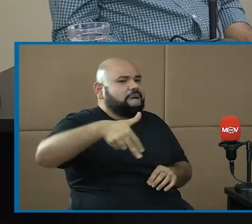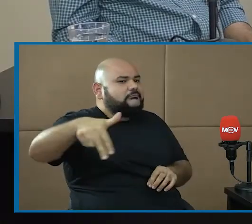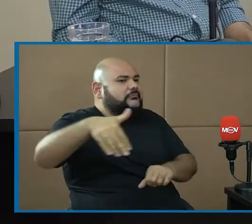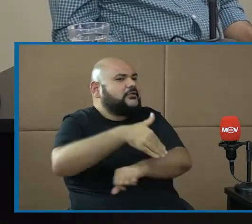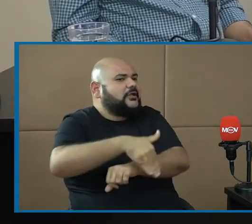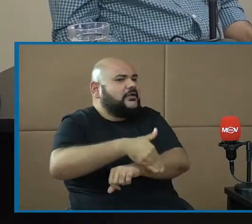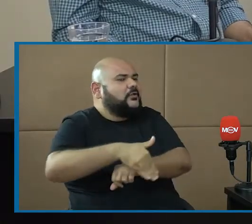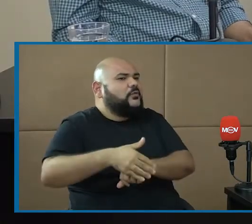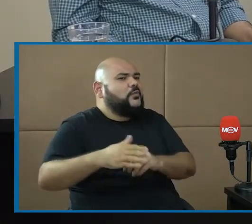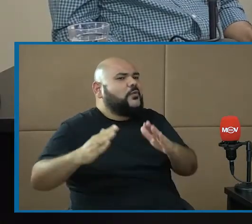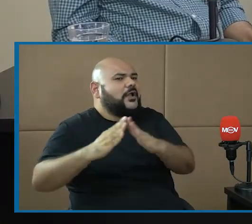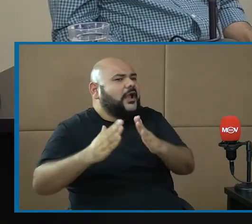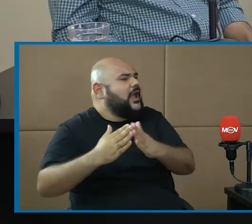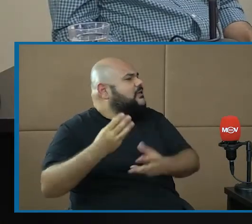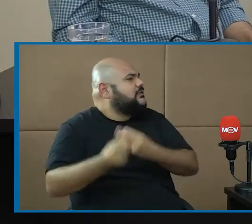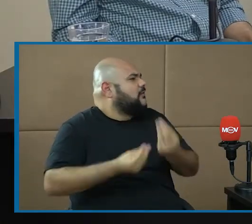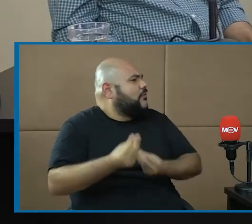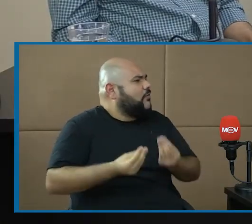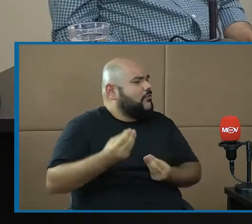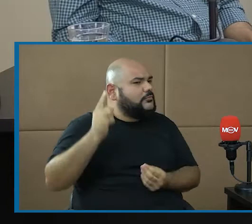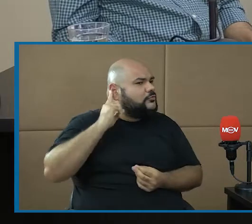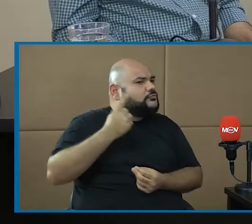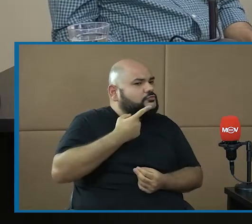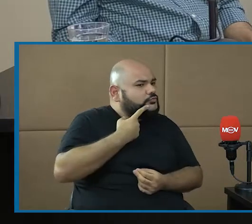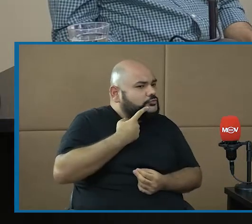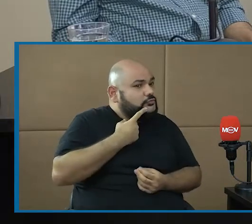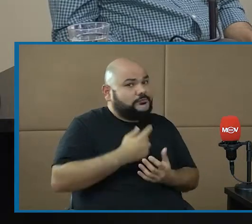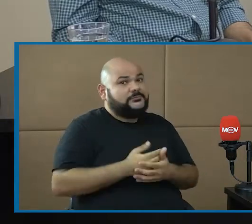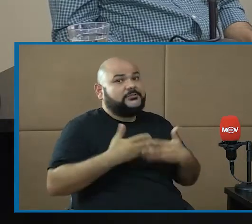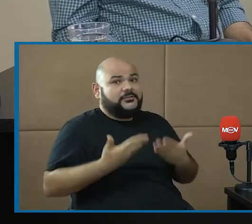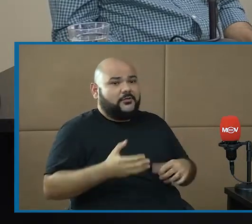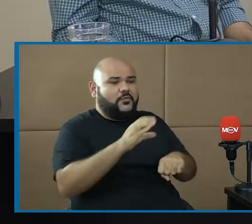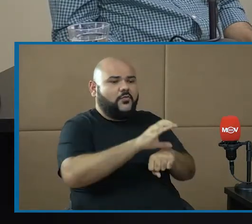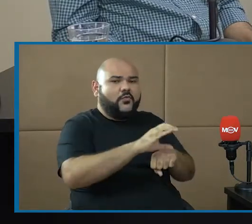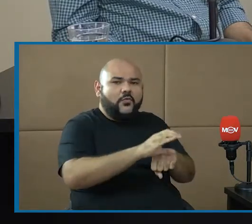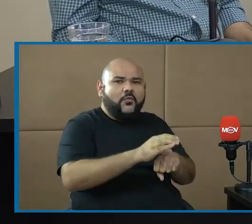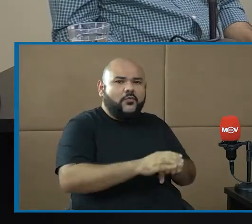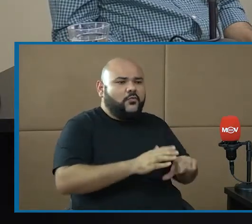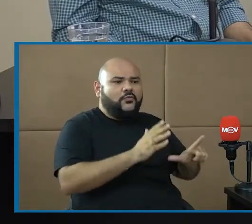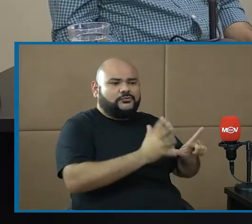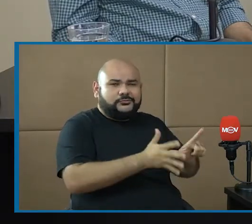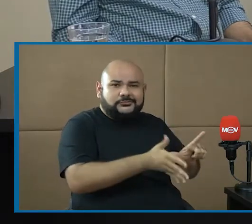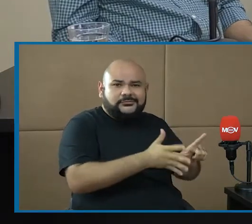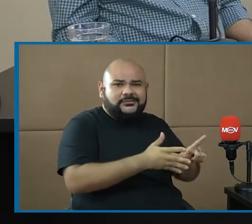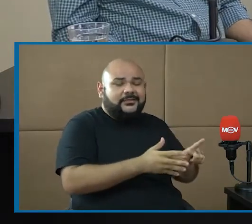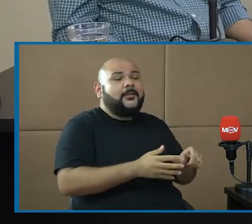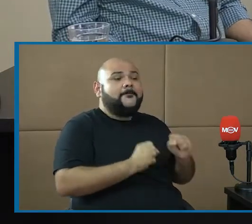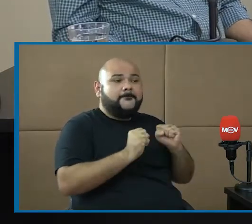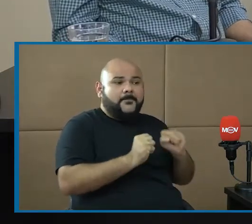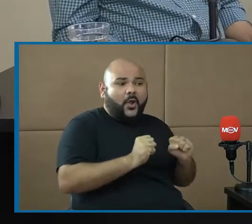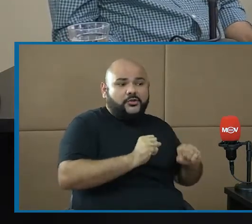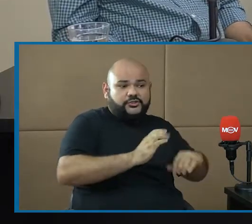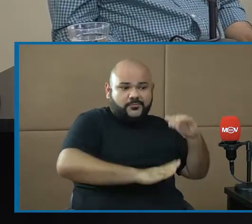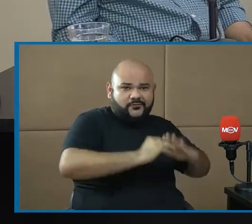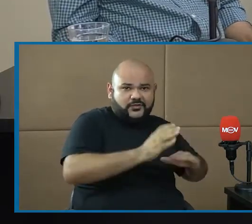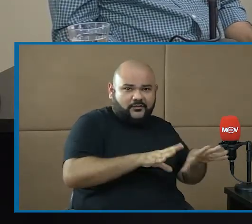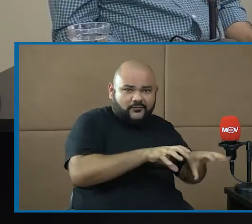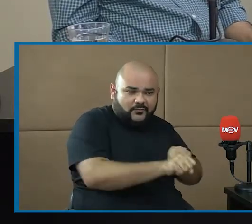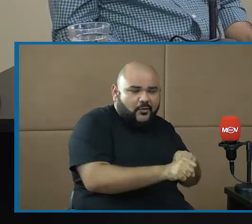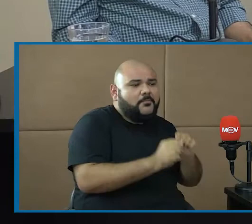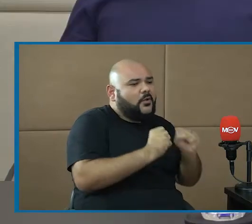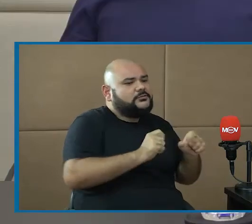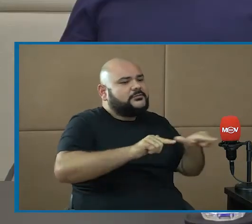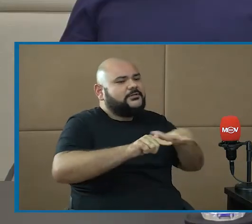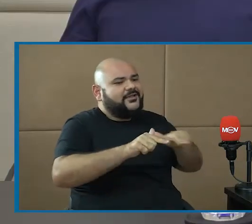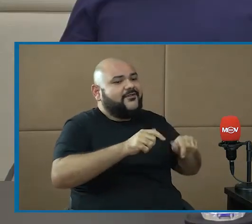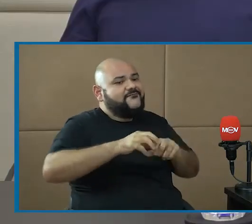No nosso curso, a gente forma tradutores e intérpretes para estar em várias áreas. Se ele precisar ir ao médico, quem é que vai fazer essa mediação entre ele e o profissional da